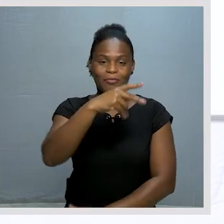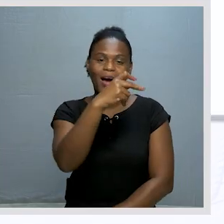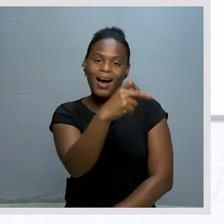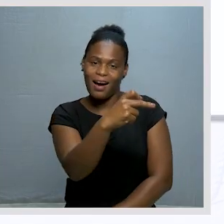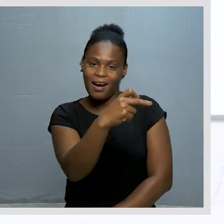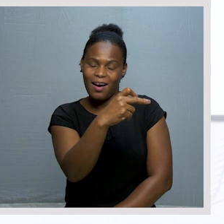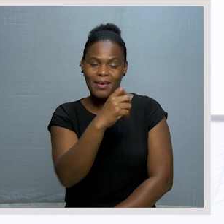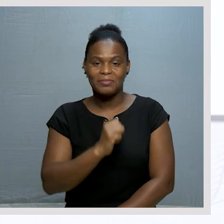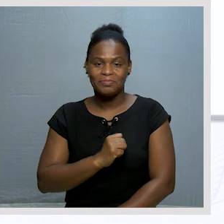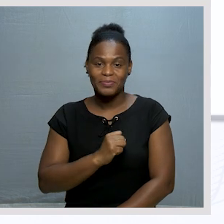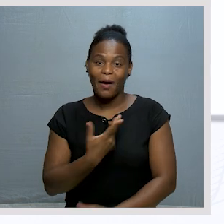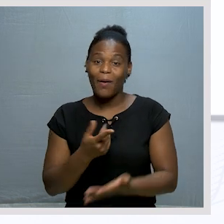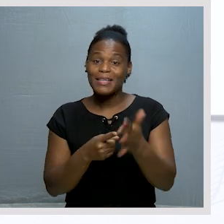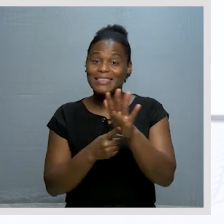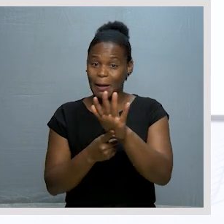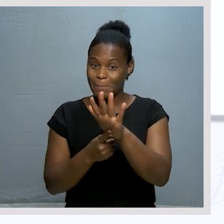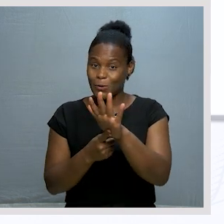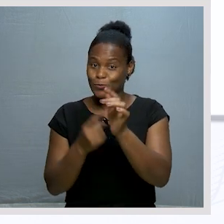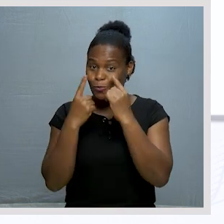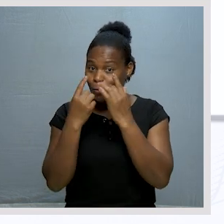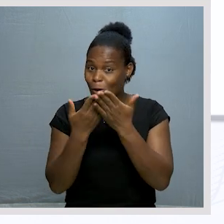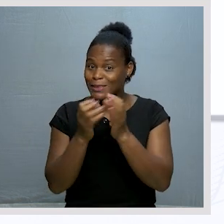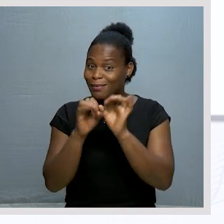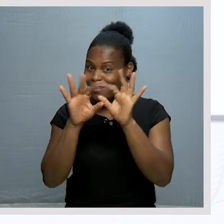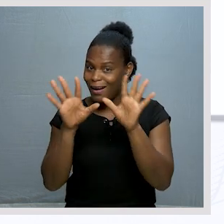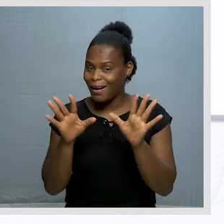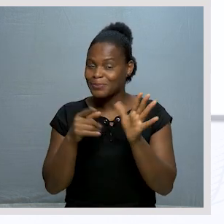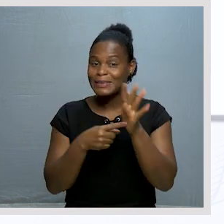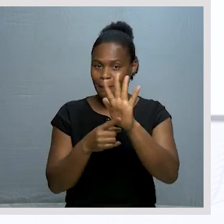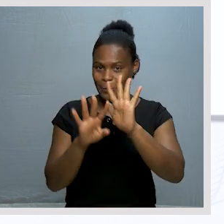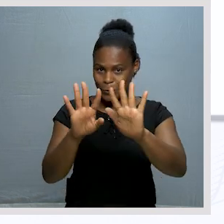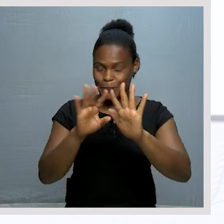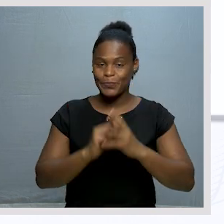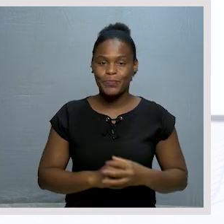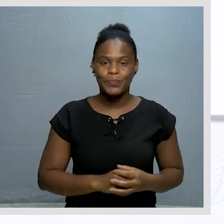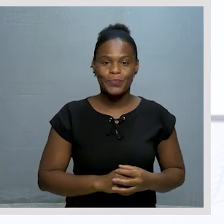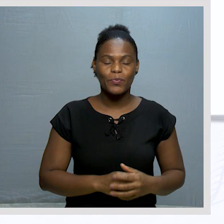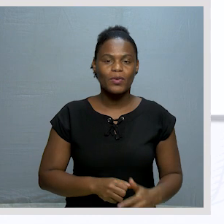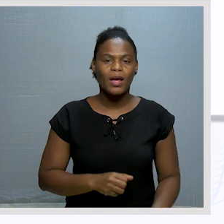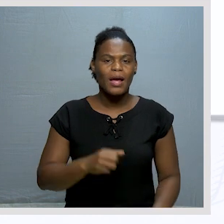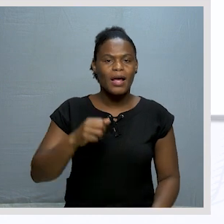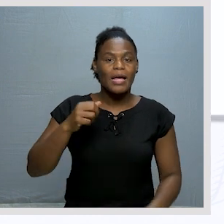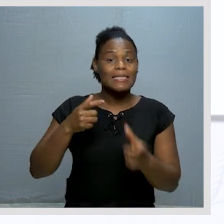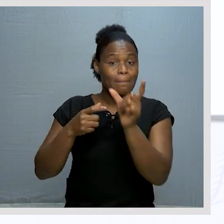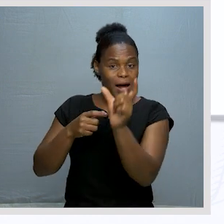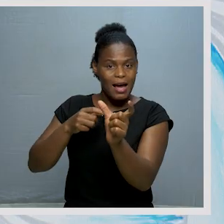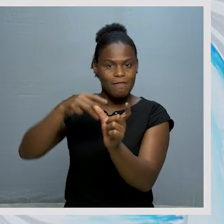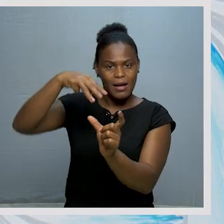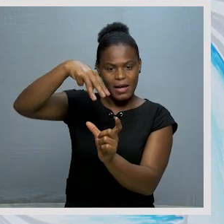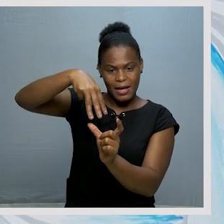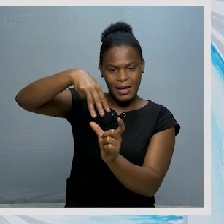exemplo vai nos esclarecer isto. Temos menino, termina